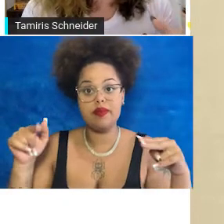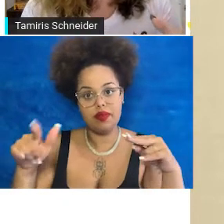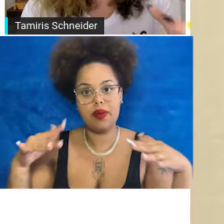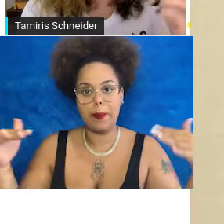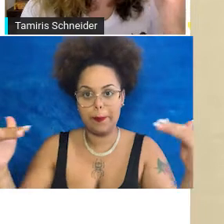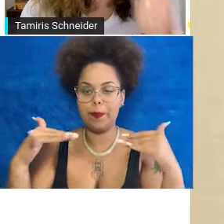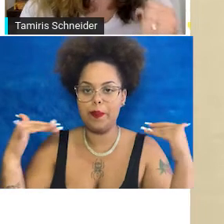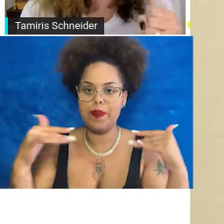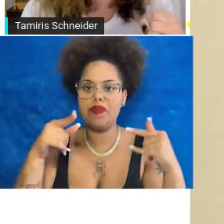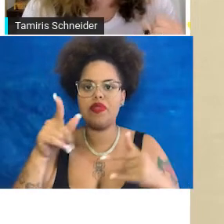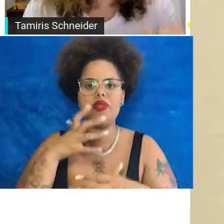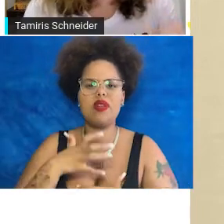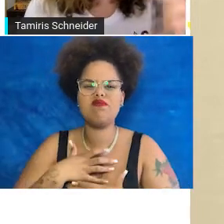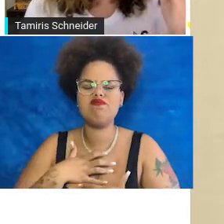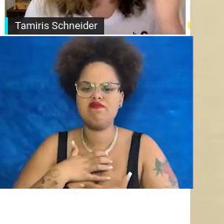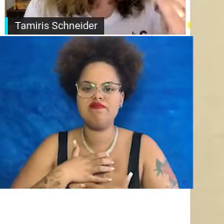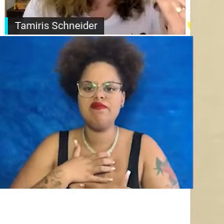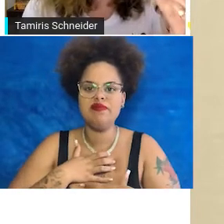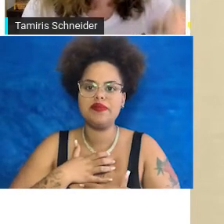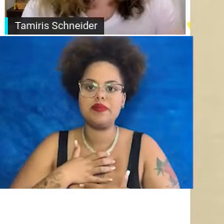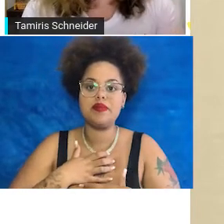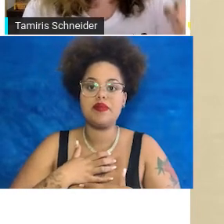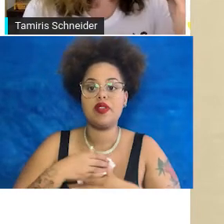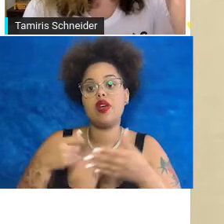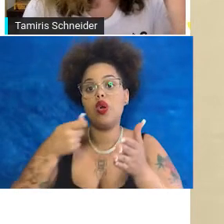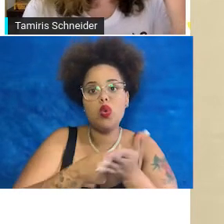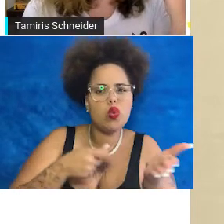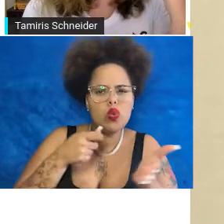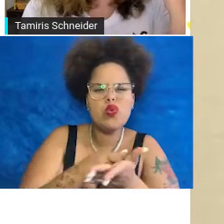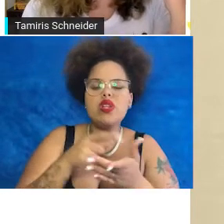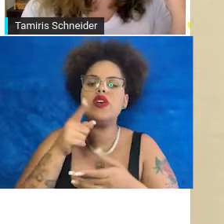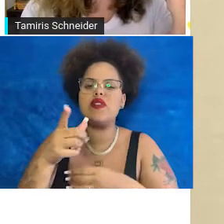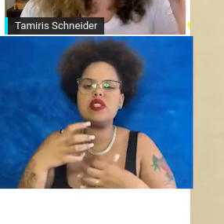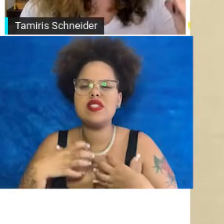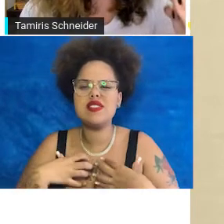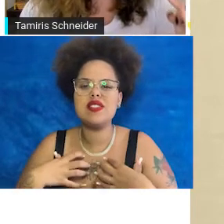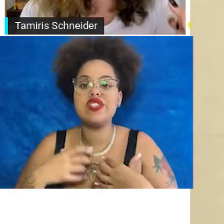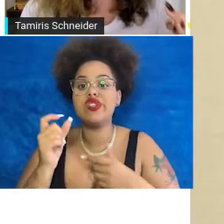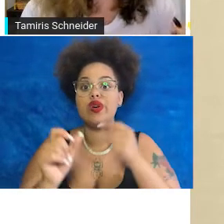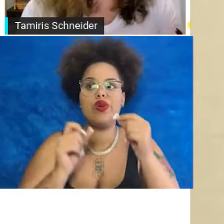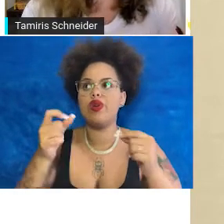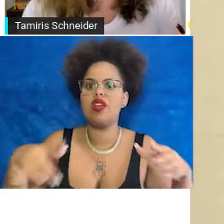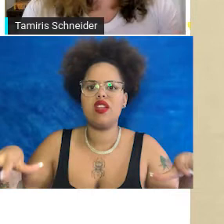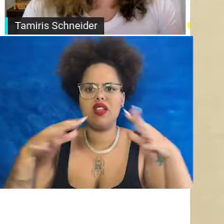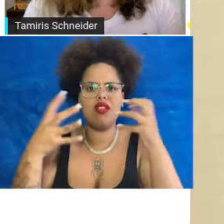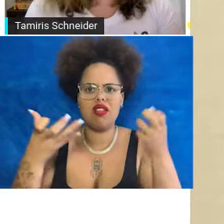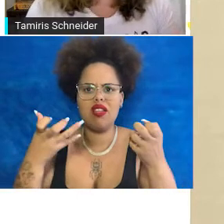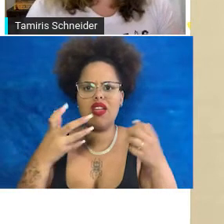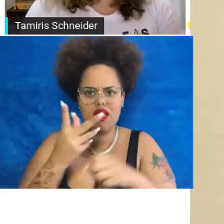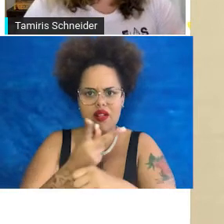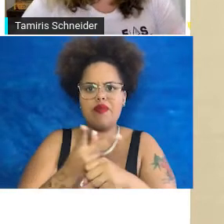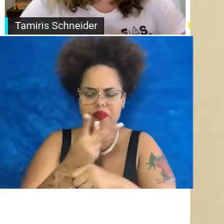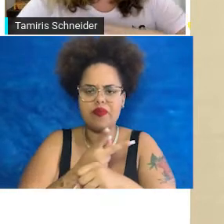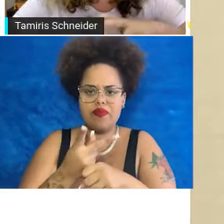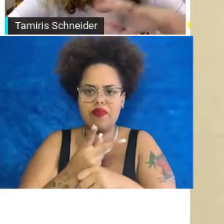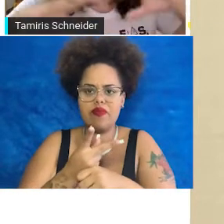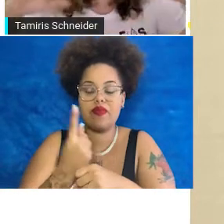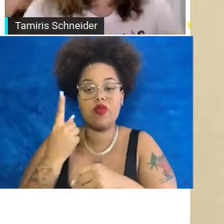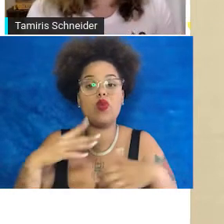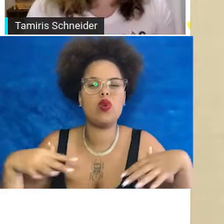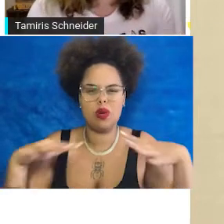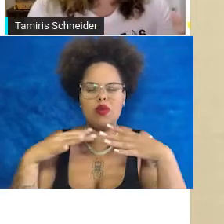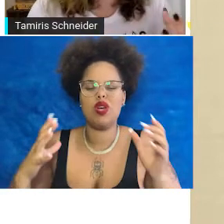ambiente, você sente a luta, você sente o que a galera está querendo buscar, então é um